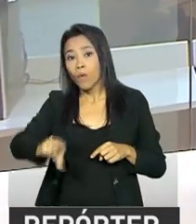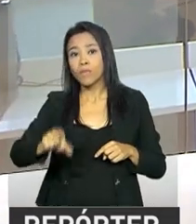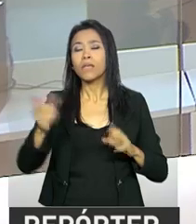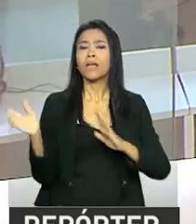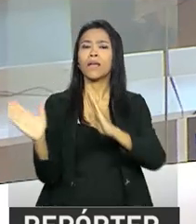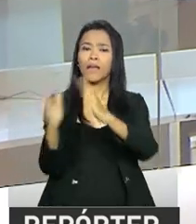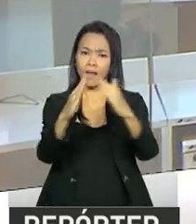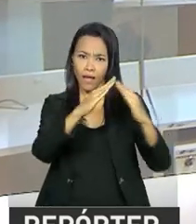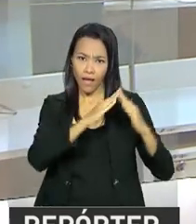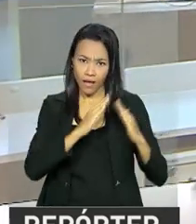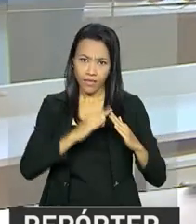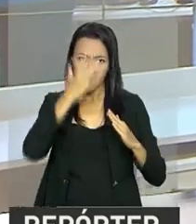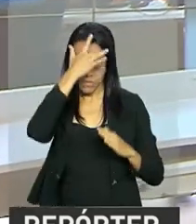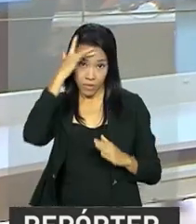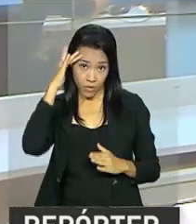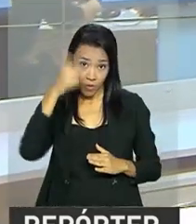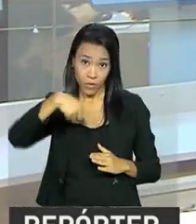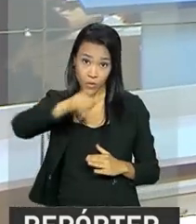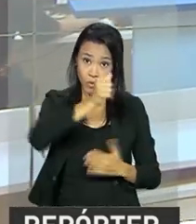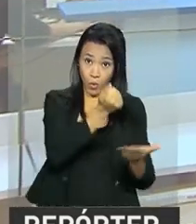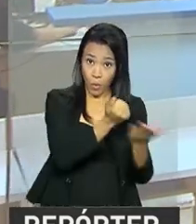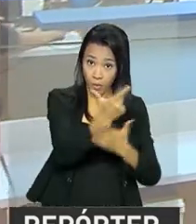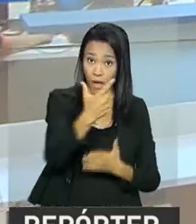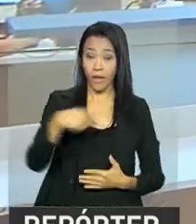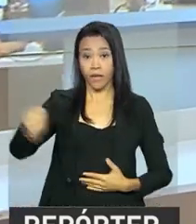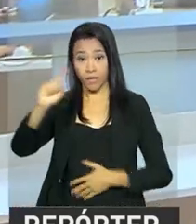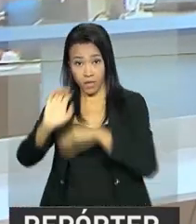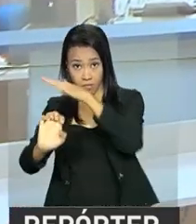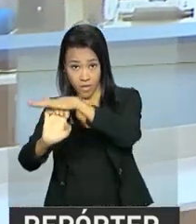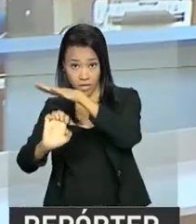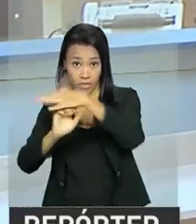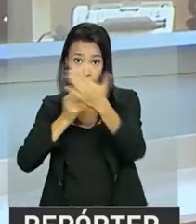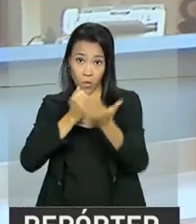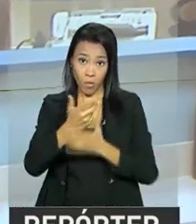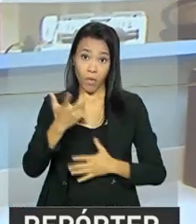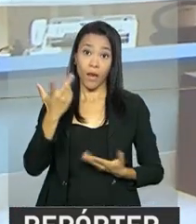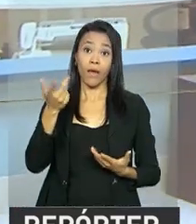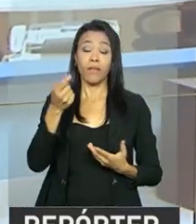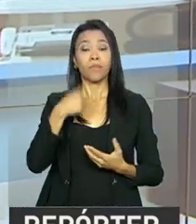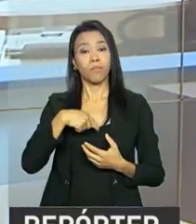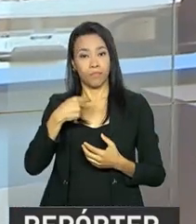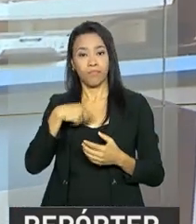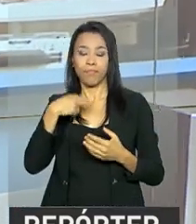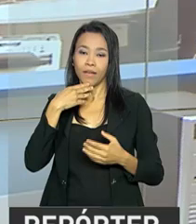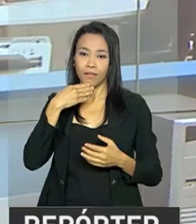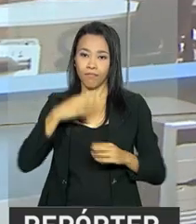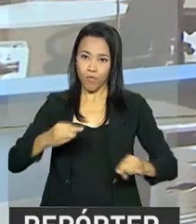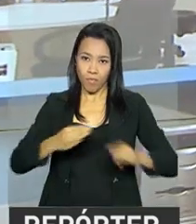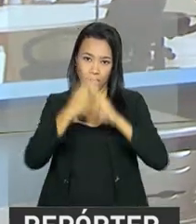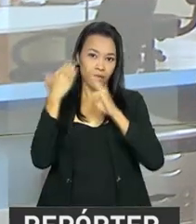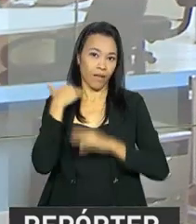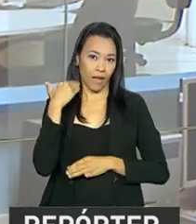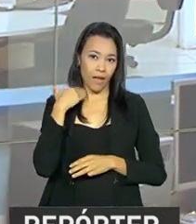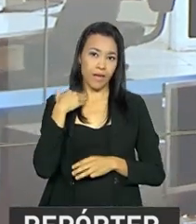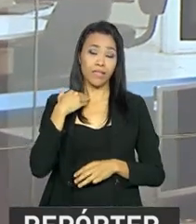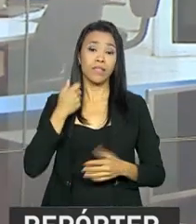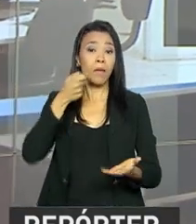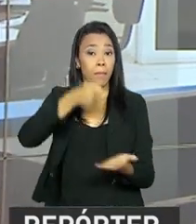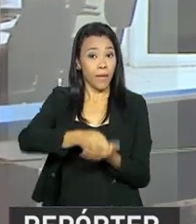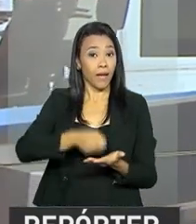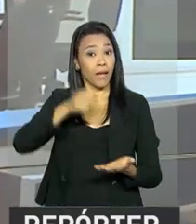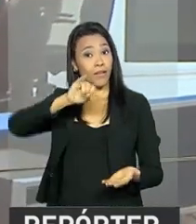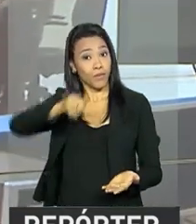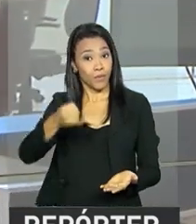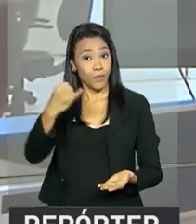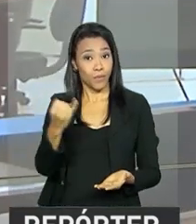pessoas físicas e jurídicas que comprarem imóveis financiados pela Caixa Econômica Federal vão pagar menos juros para os